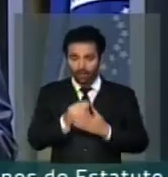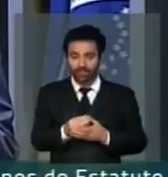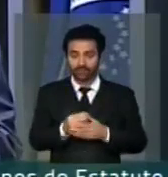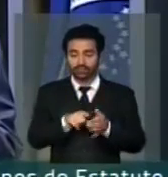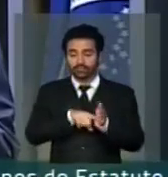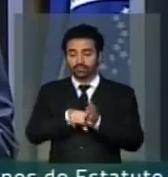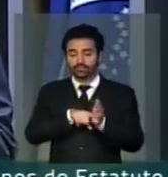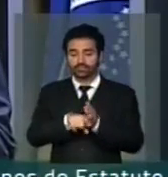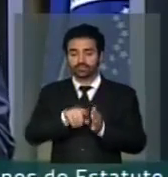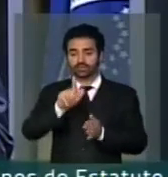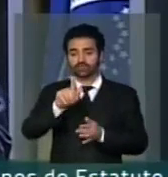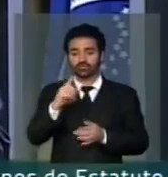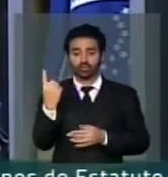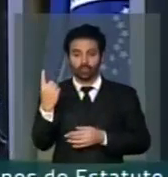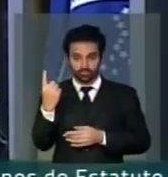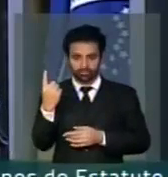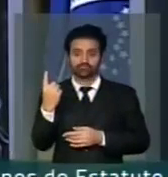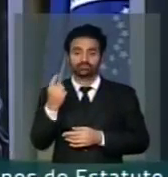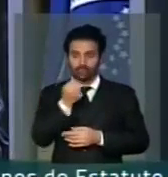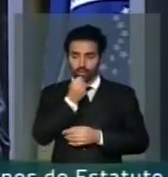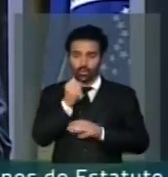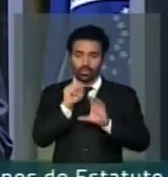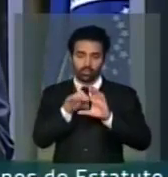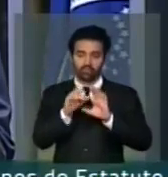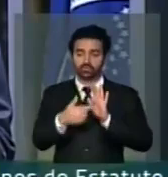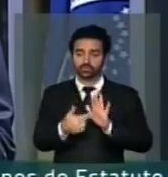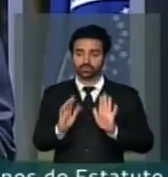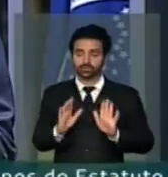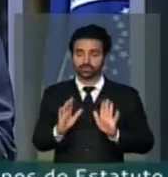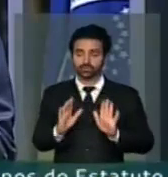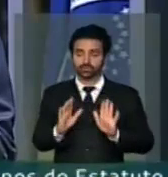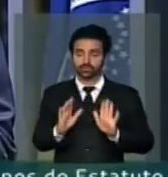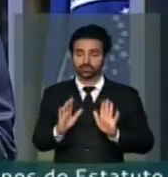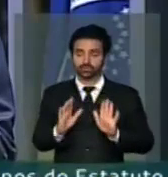site G1, em reportagem deste ano. O crime